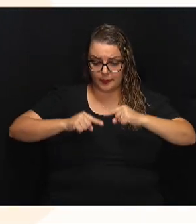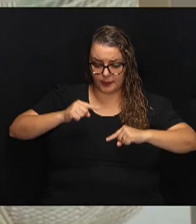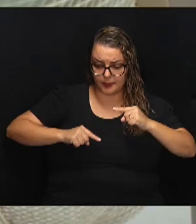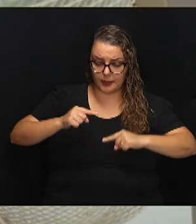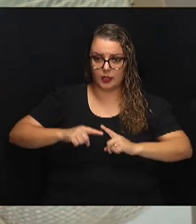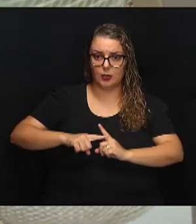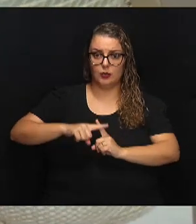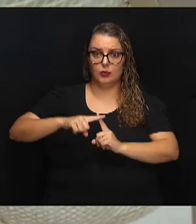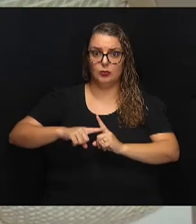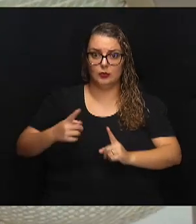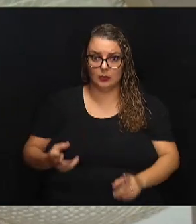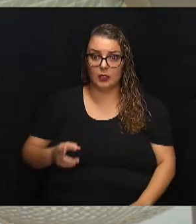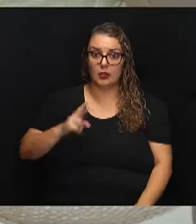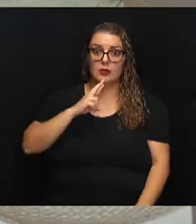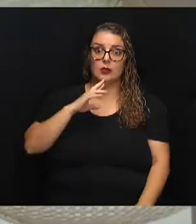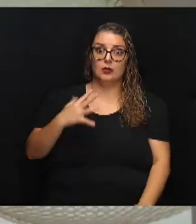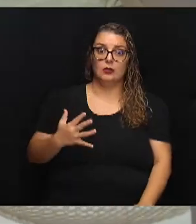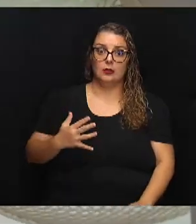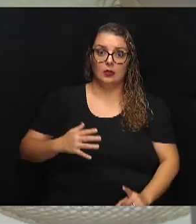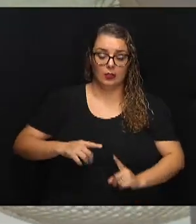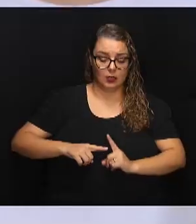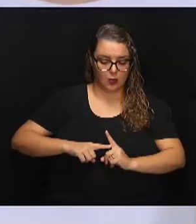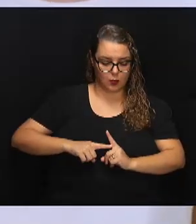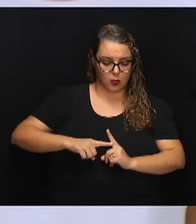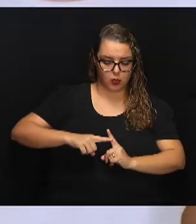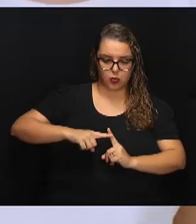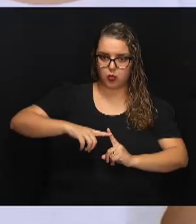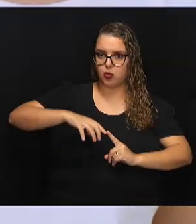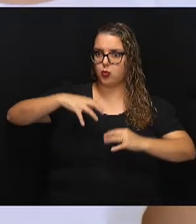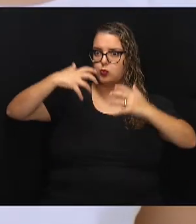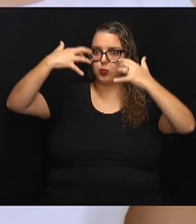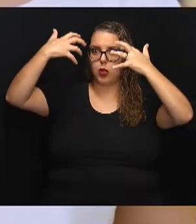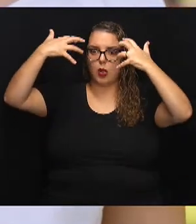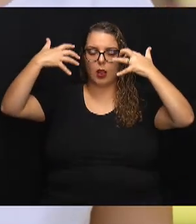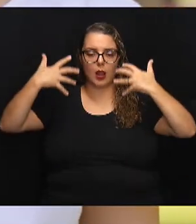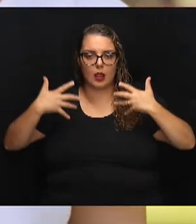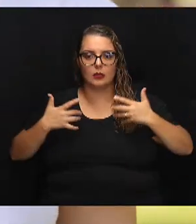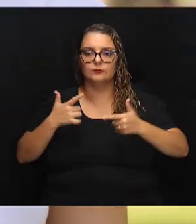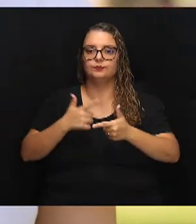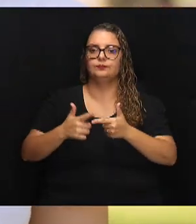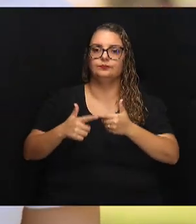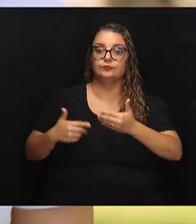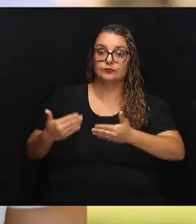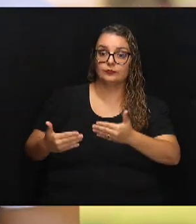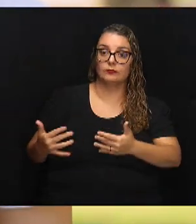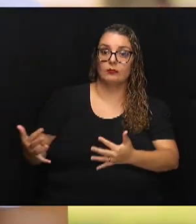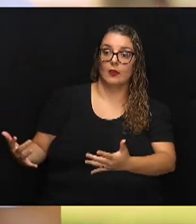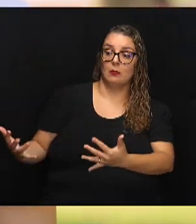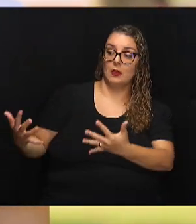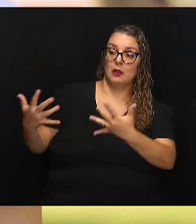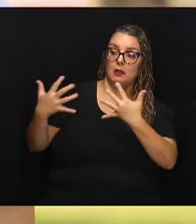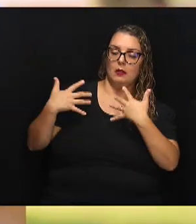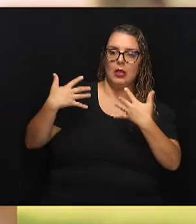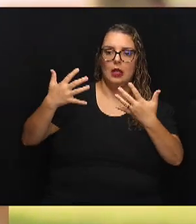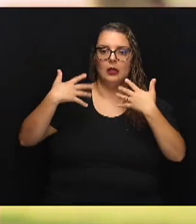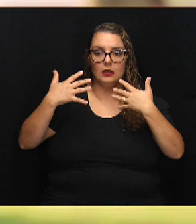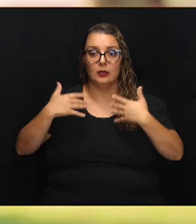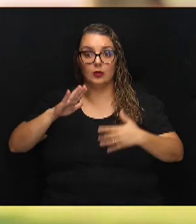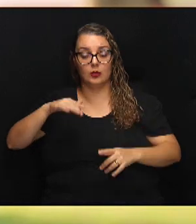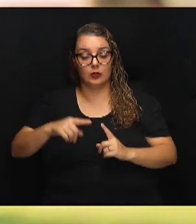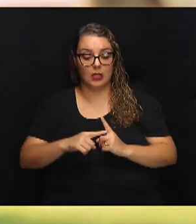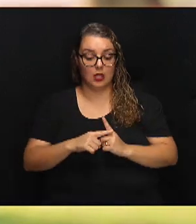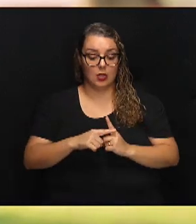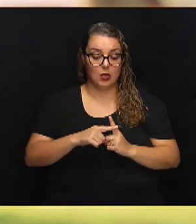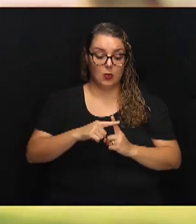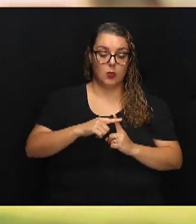temperatura, resultando em superaquecimento. Esse problema é agravado durante ondas de calor ou quando a alta